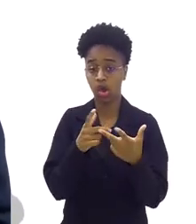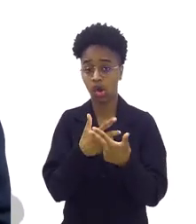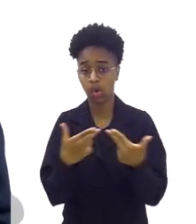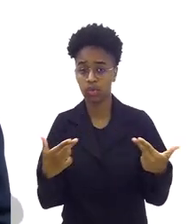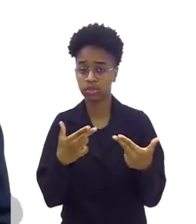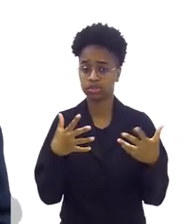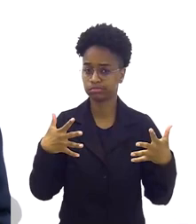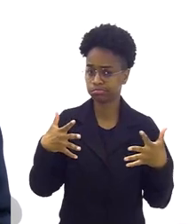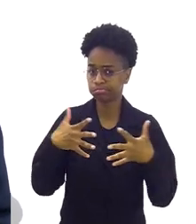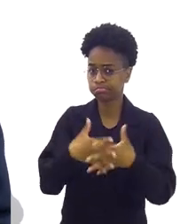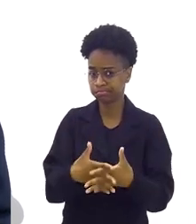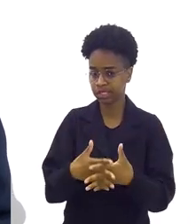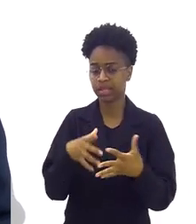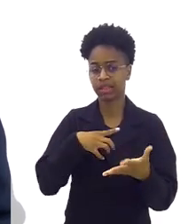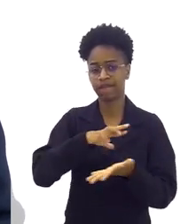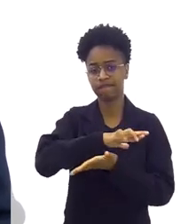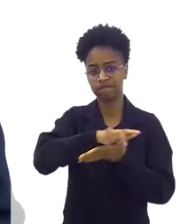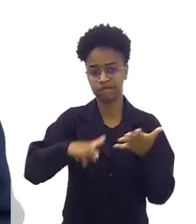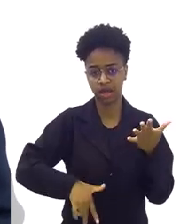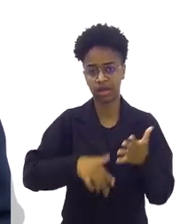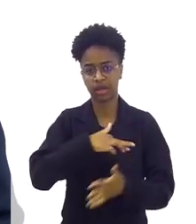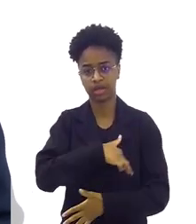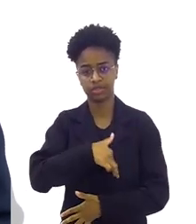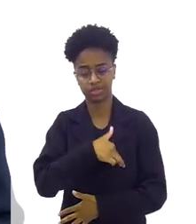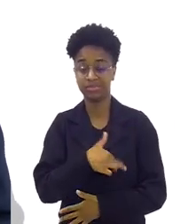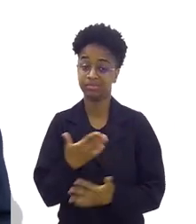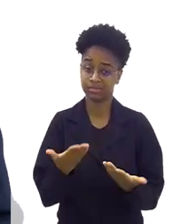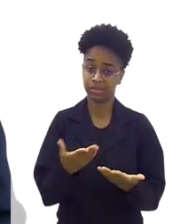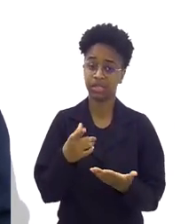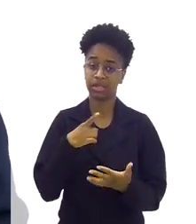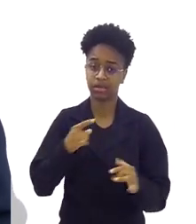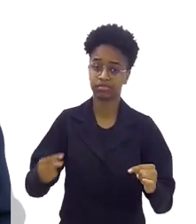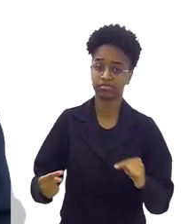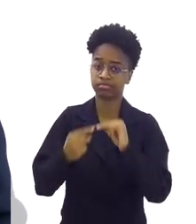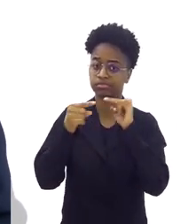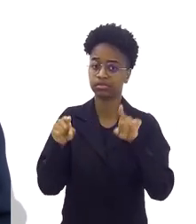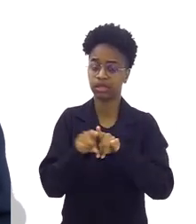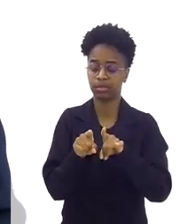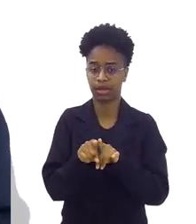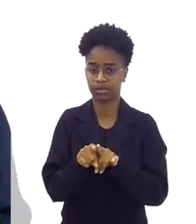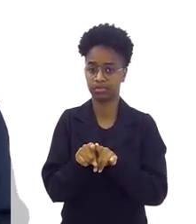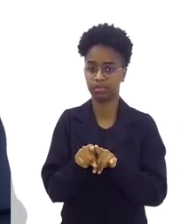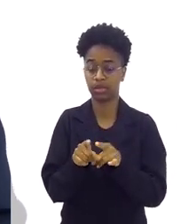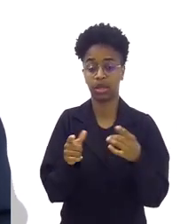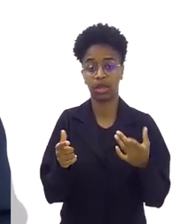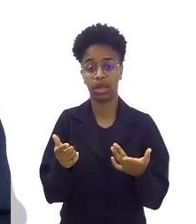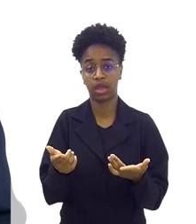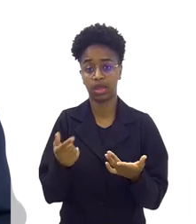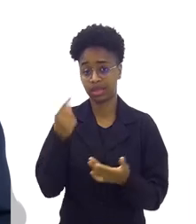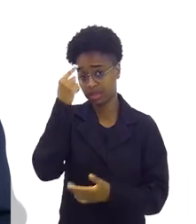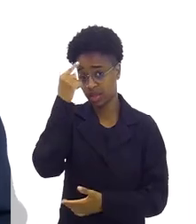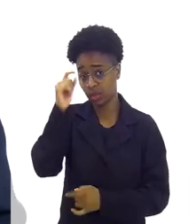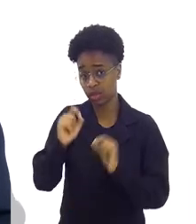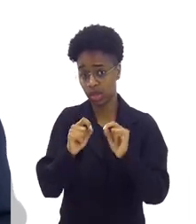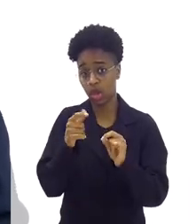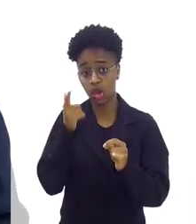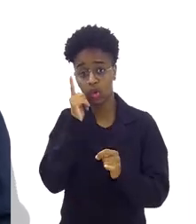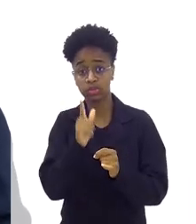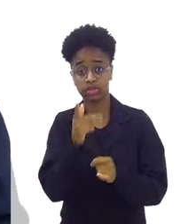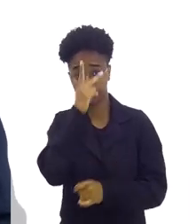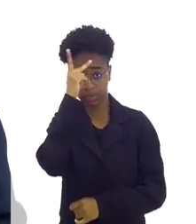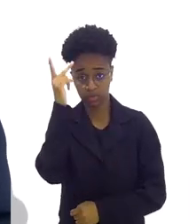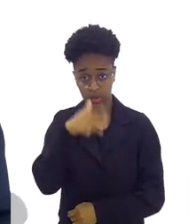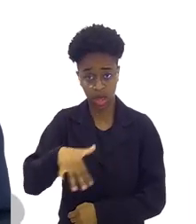coisa tão, tão complexa, que são várias religiões, vai entrar um pouquinho nesse lugar. A ideia é isso, eu